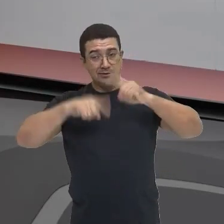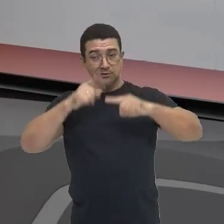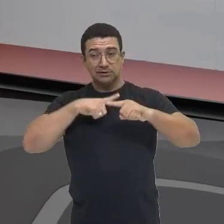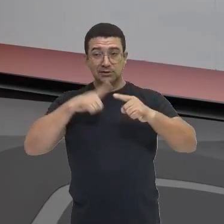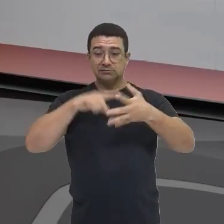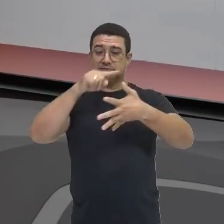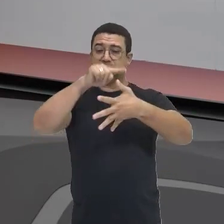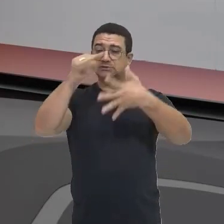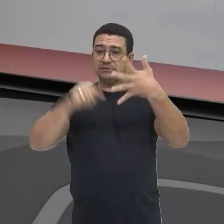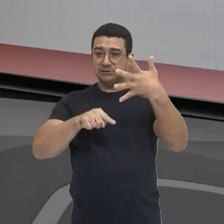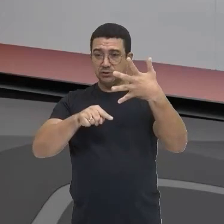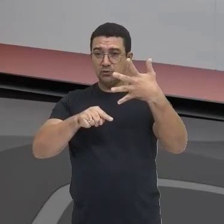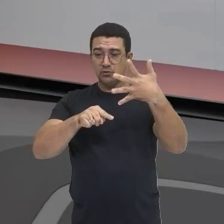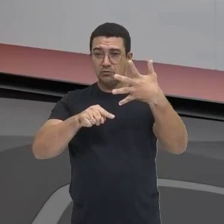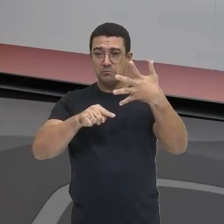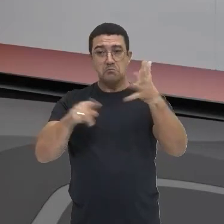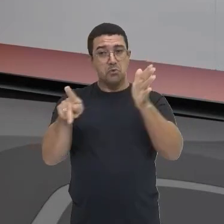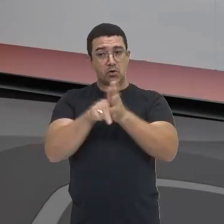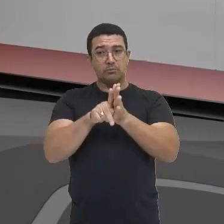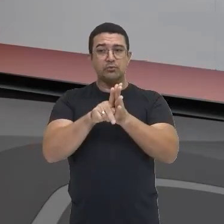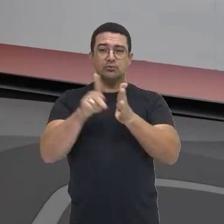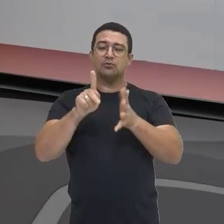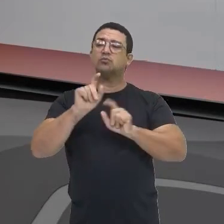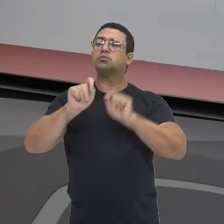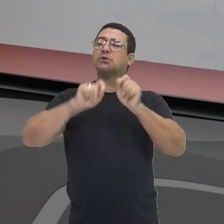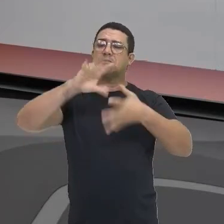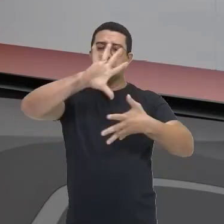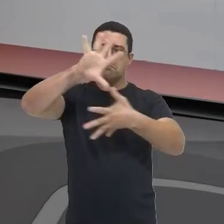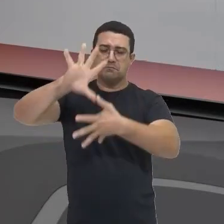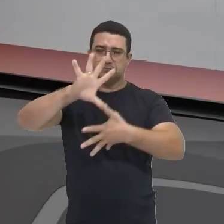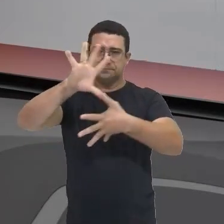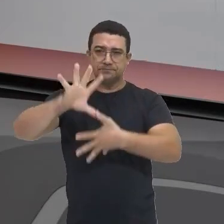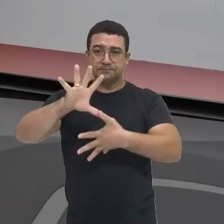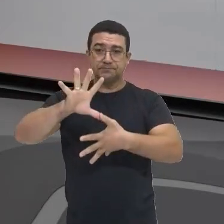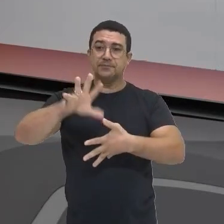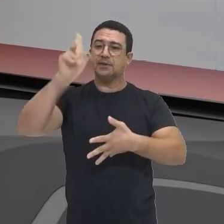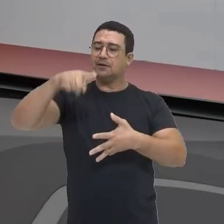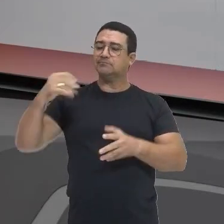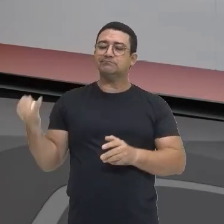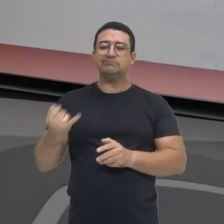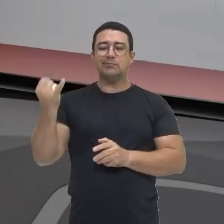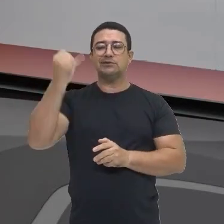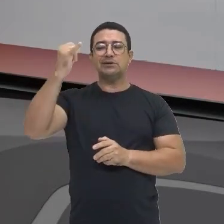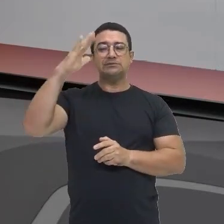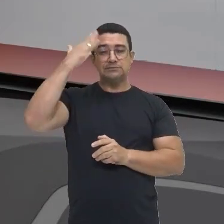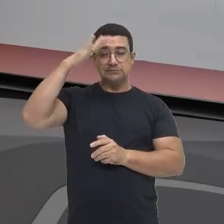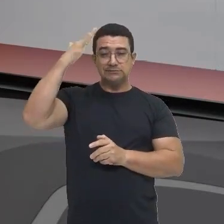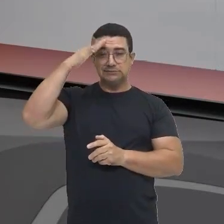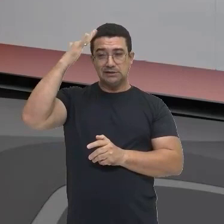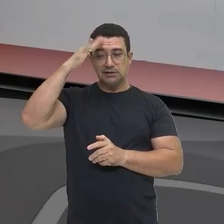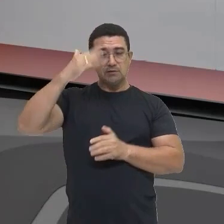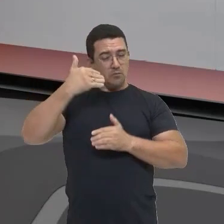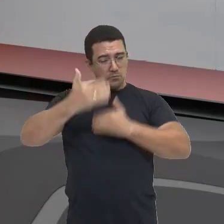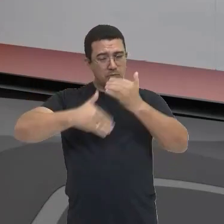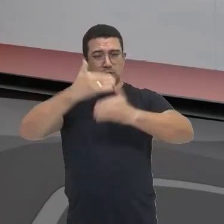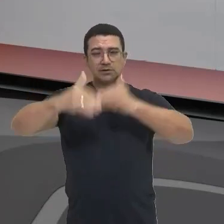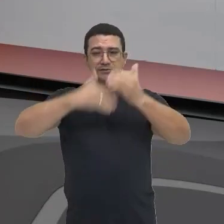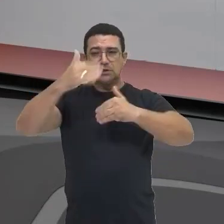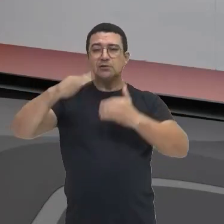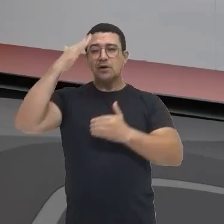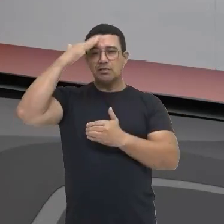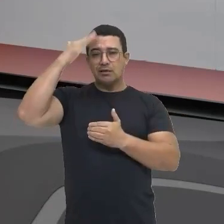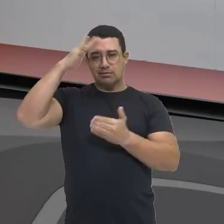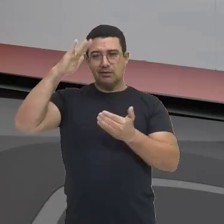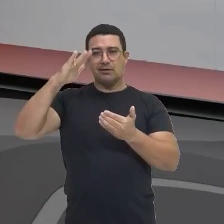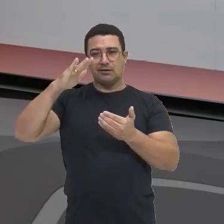5 elementos que compõem os mapas e esses elementos eles são essenciais para a gente compreender o processo de leitura e